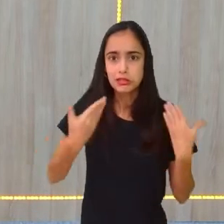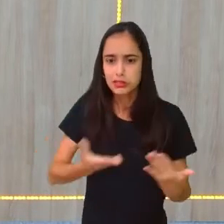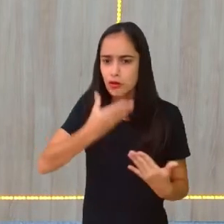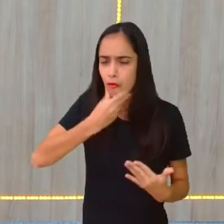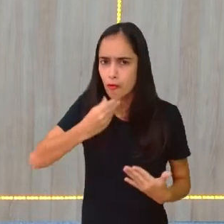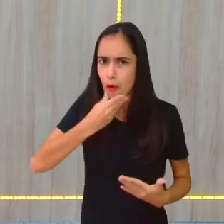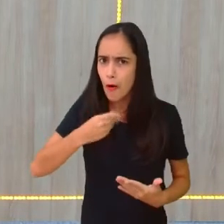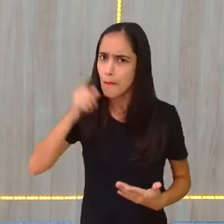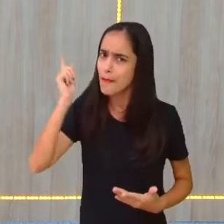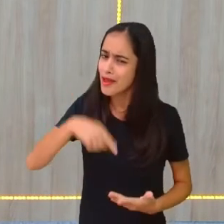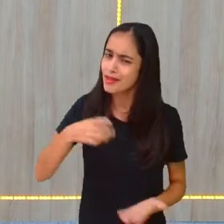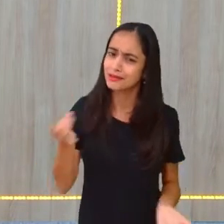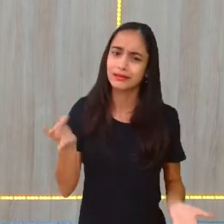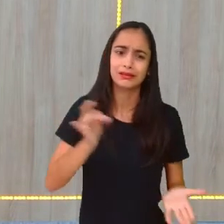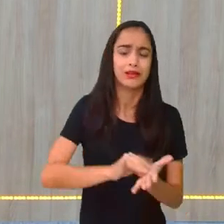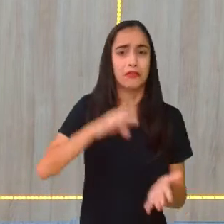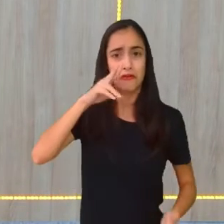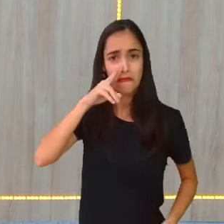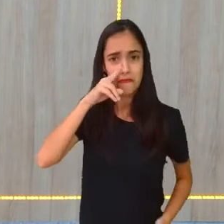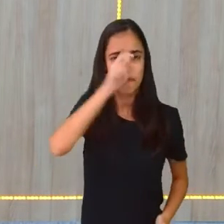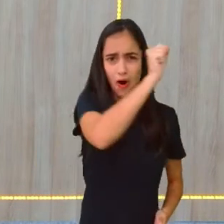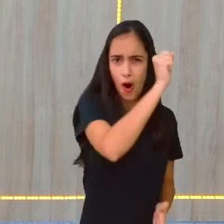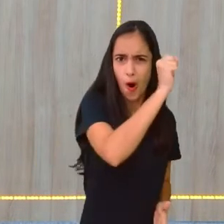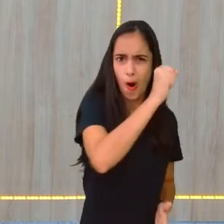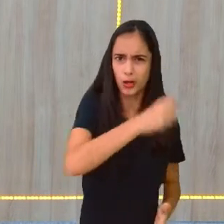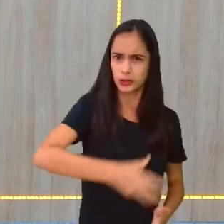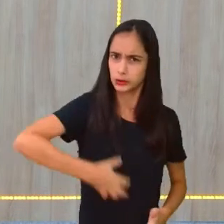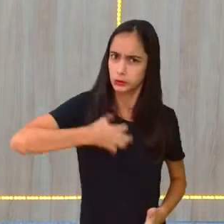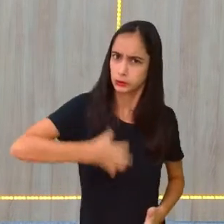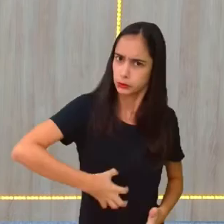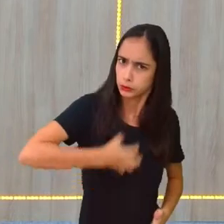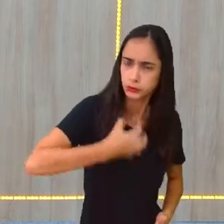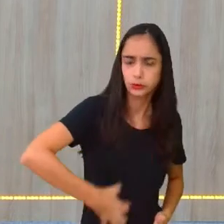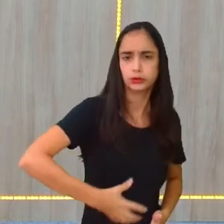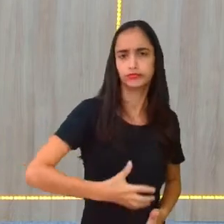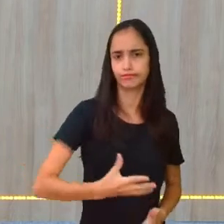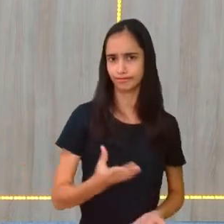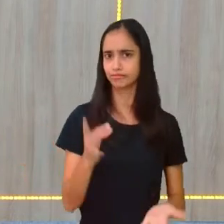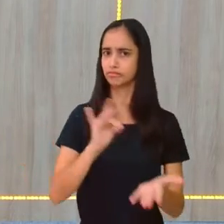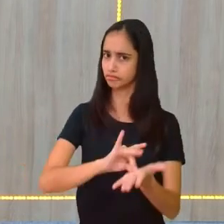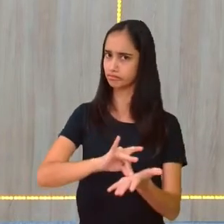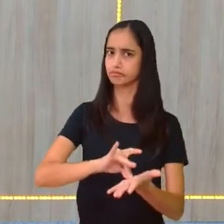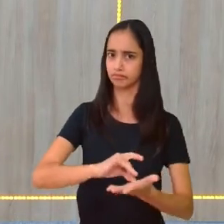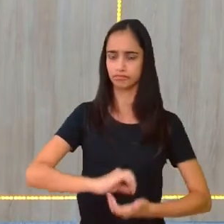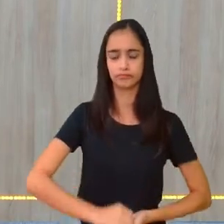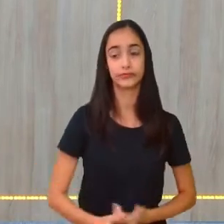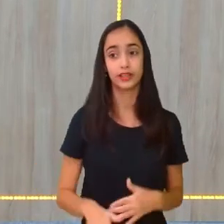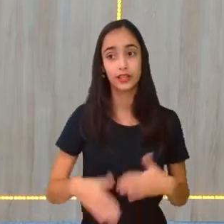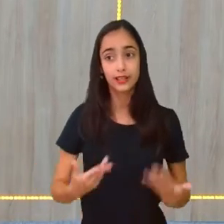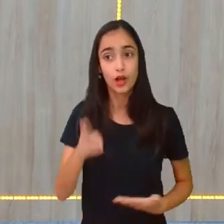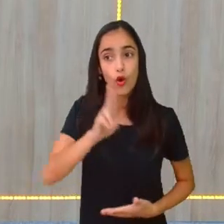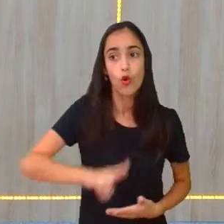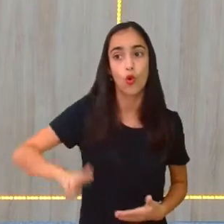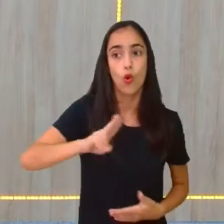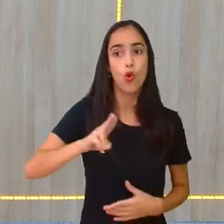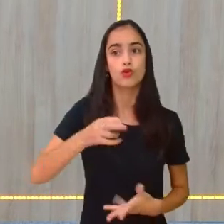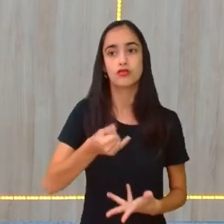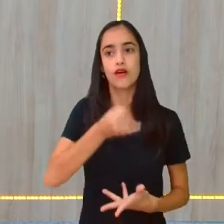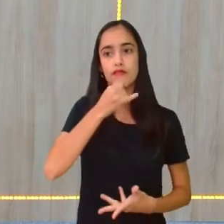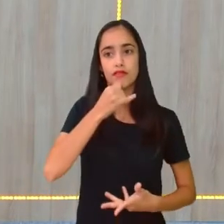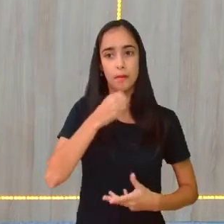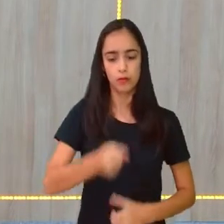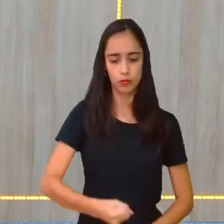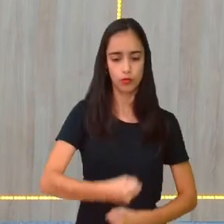brabo. No interior, era os cabas arretados de brabo. Era certo? Brabo. Então, eles usavam o escudo, né, nesse